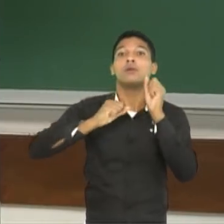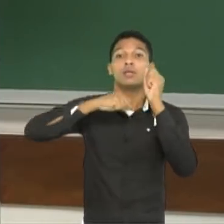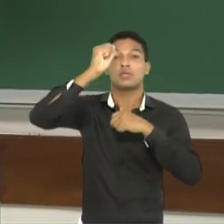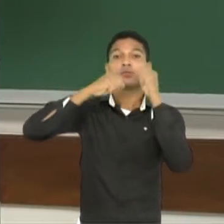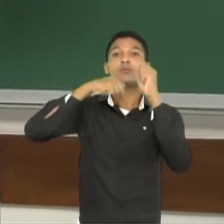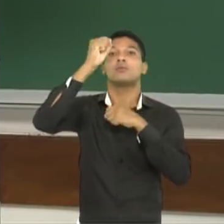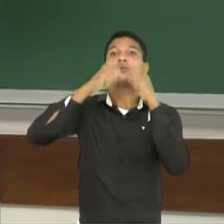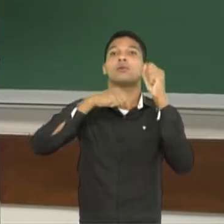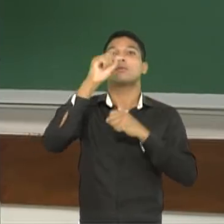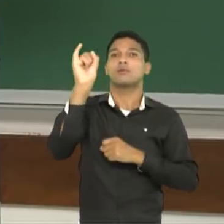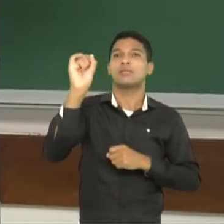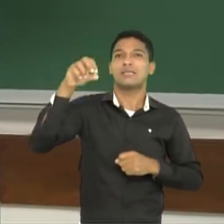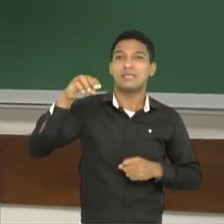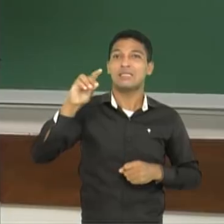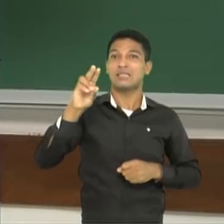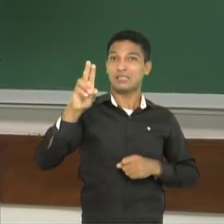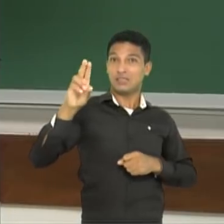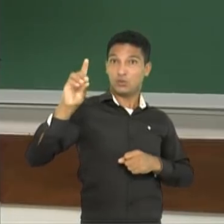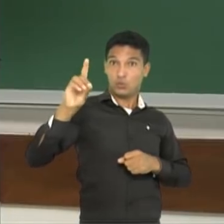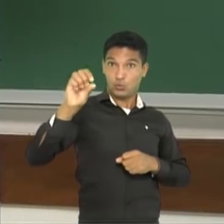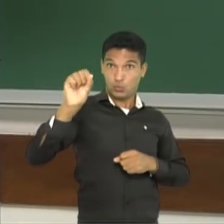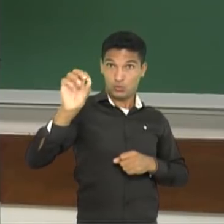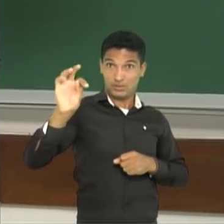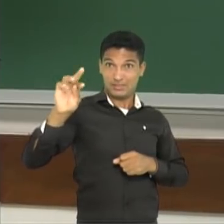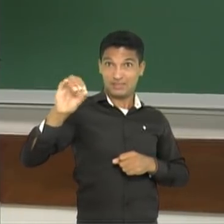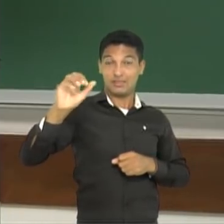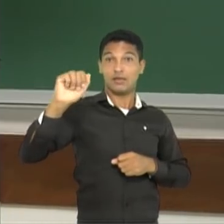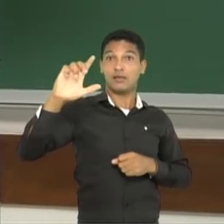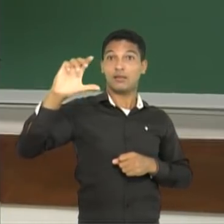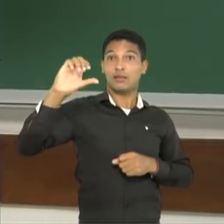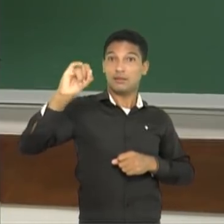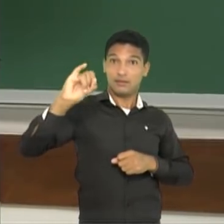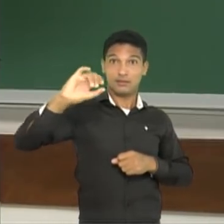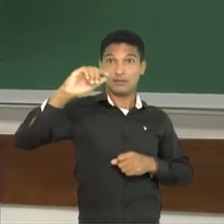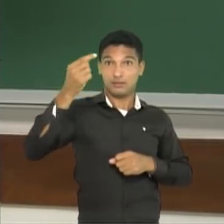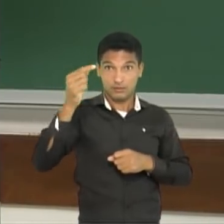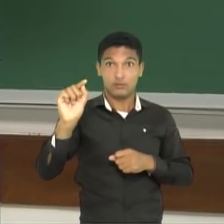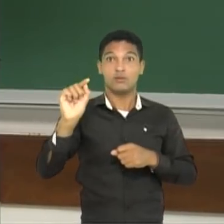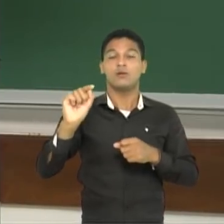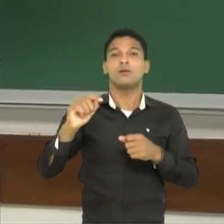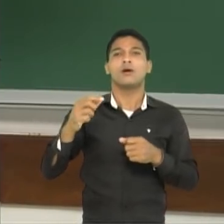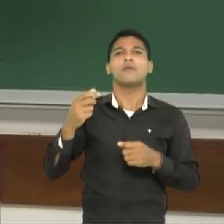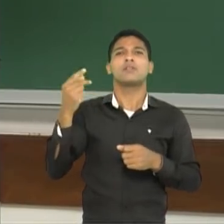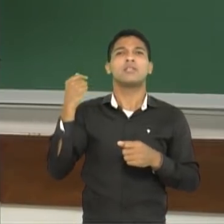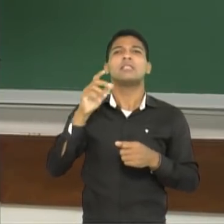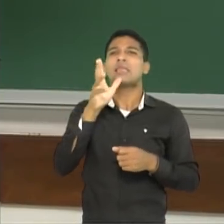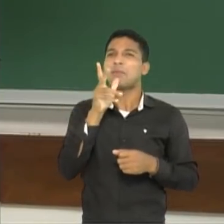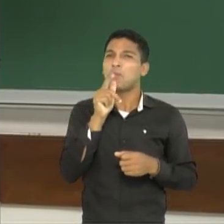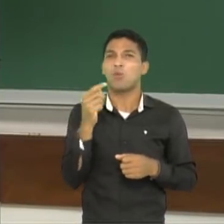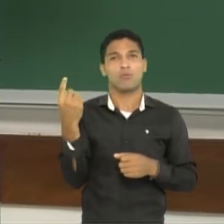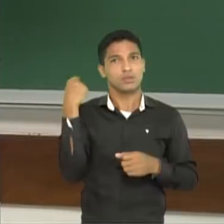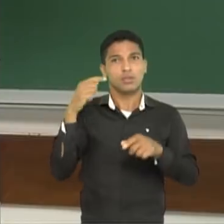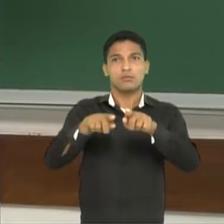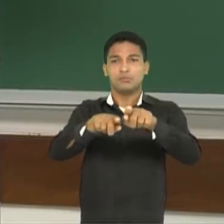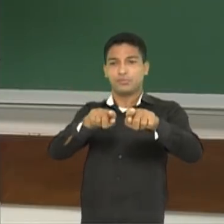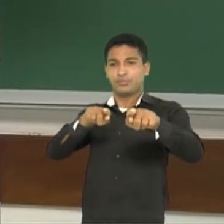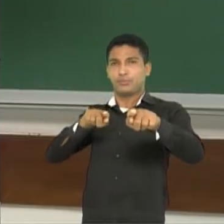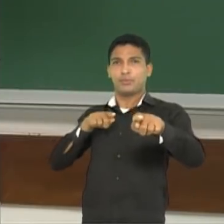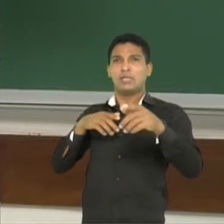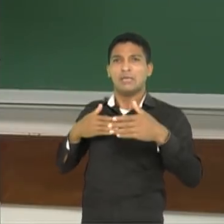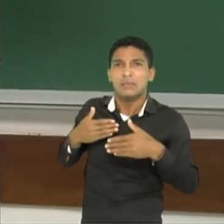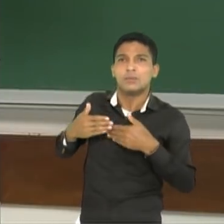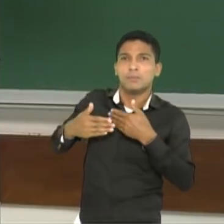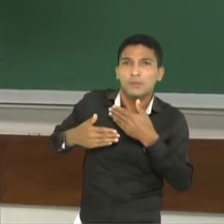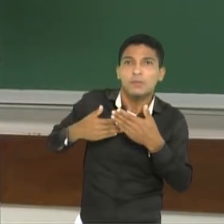alguma deficiência em relação às redes de transporte e de comunicação, e hoje a gente vai entender um pouquinho como é esse processo na